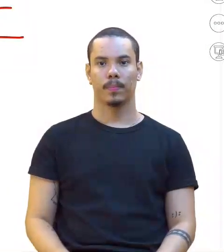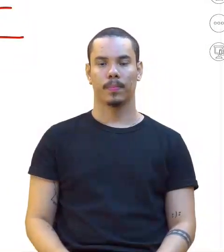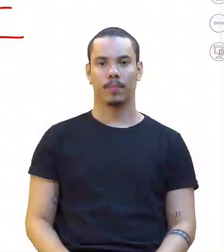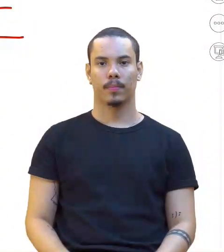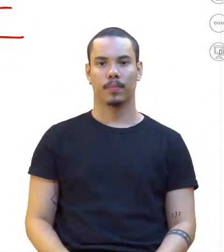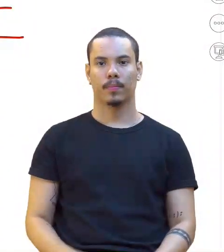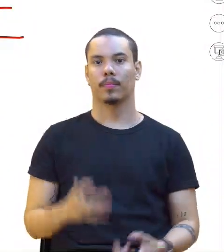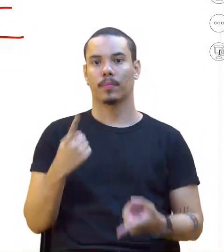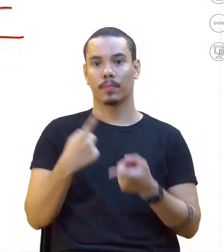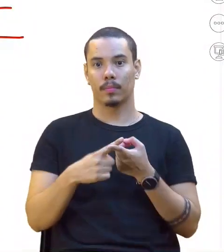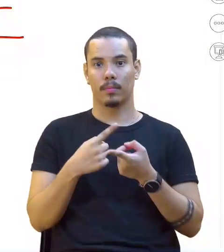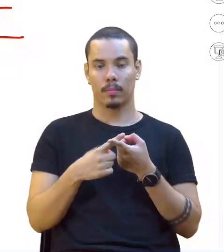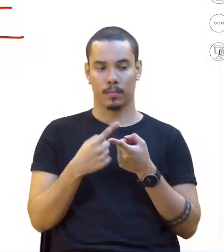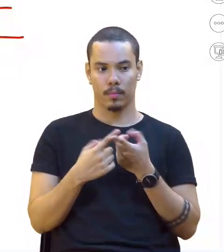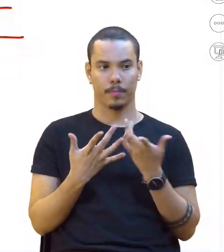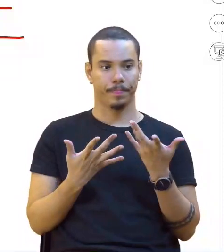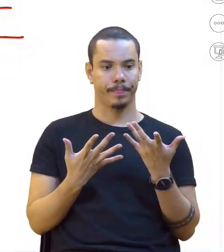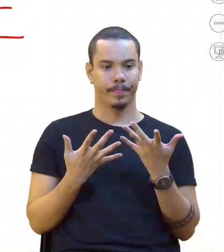gente,